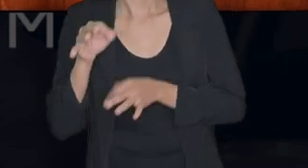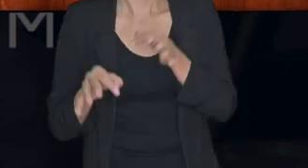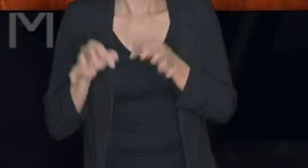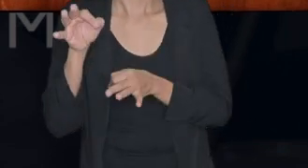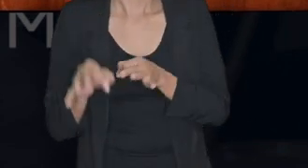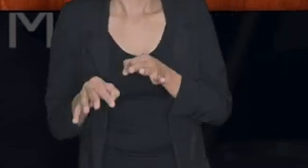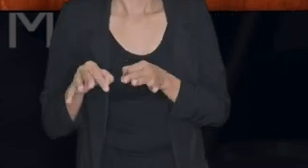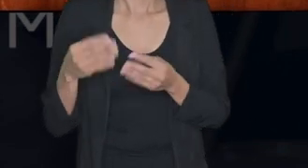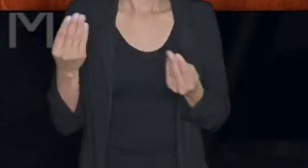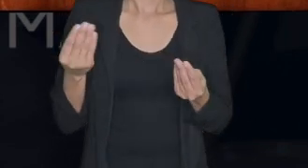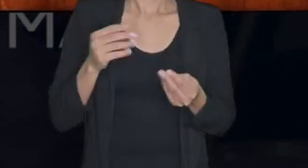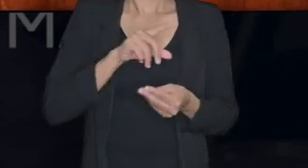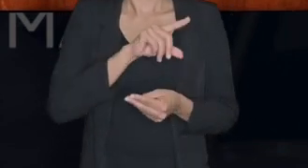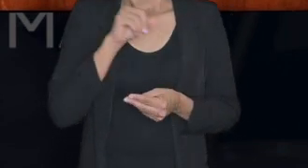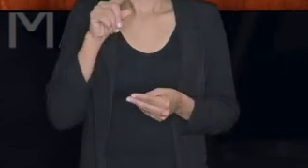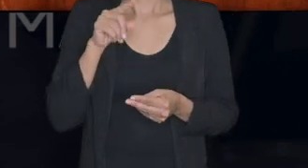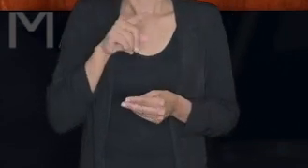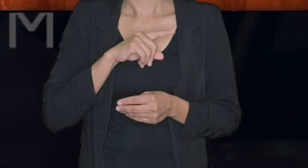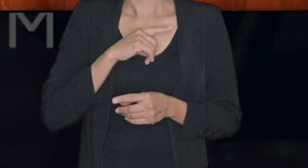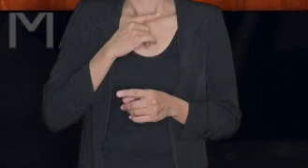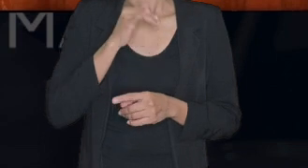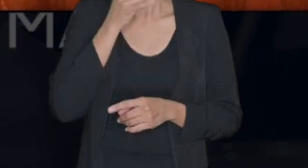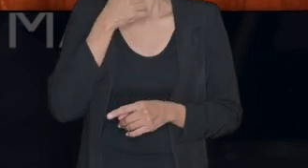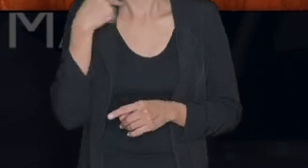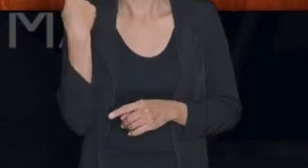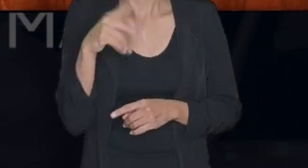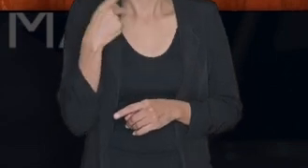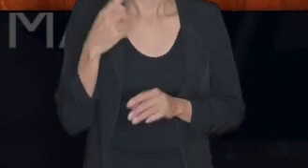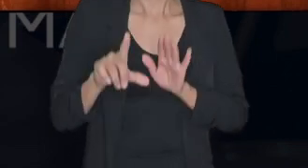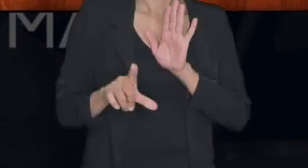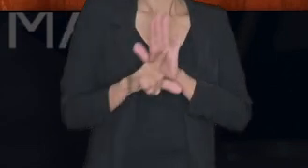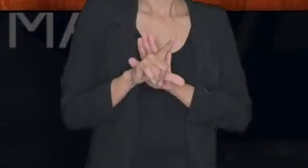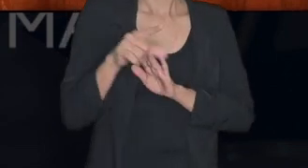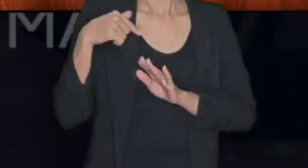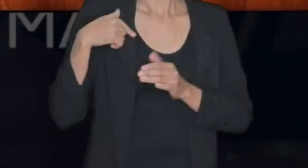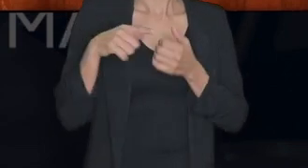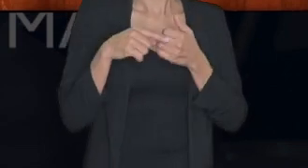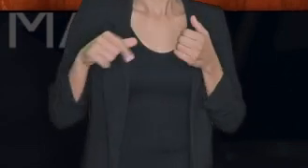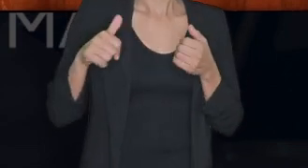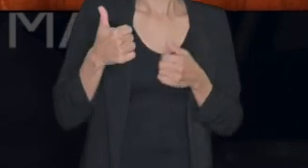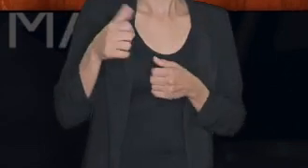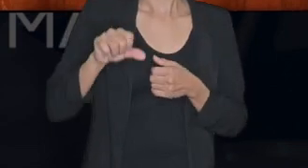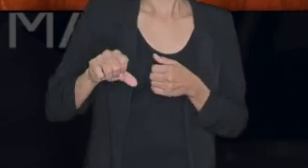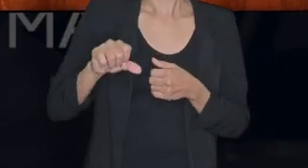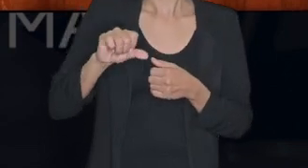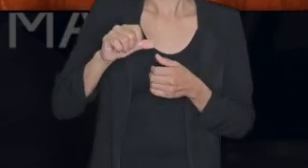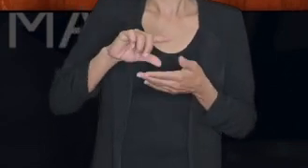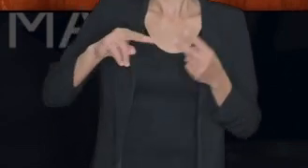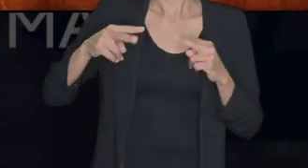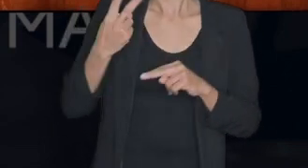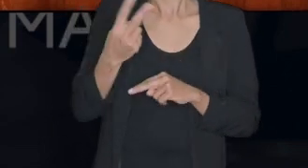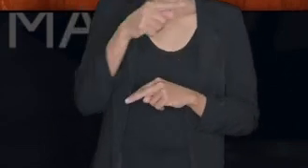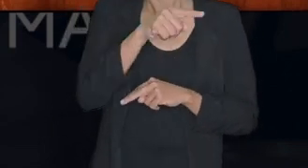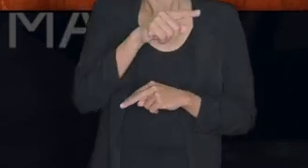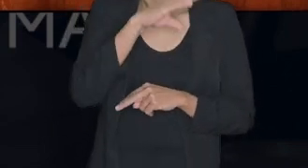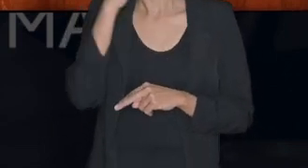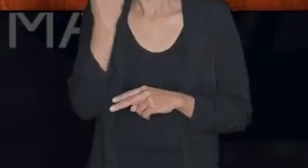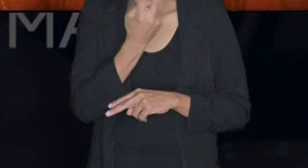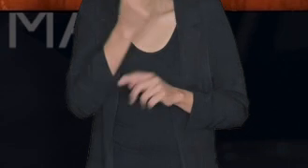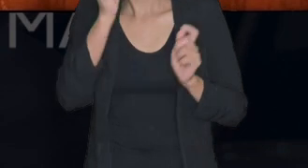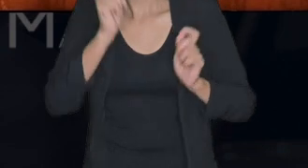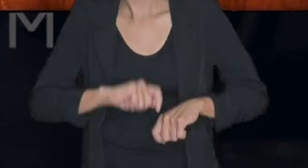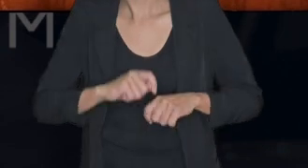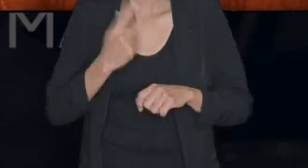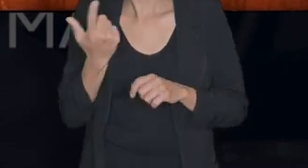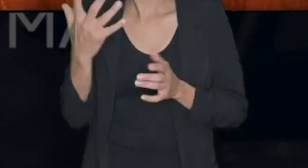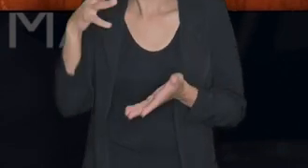artigo 1639, parágrafo 2º. Ora, os adultos podem, e a eficácia dessa alteração de regime será